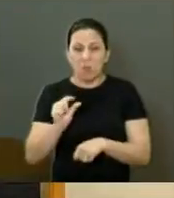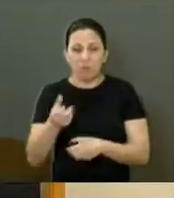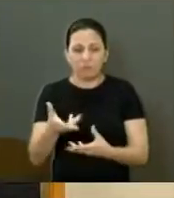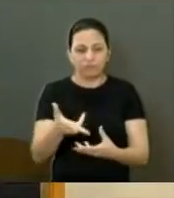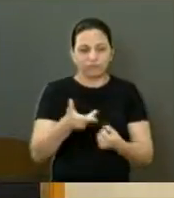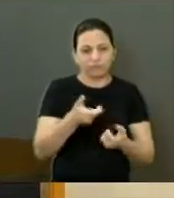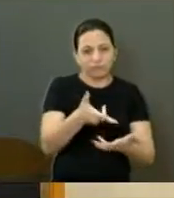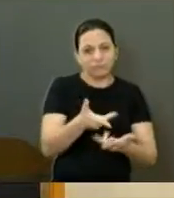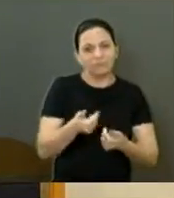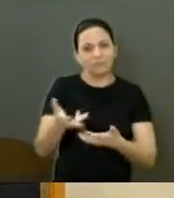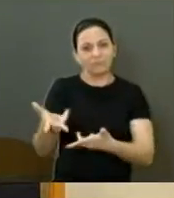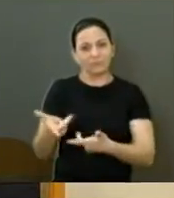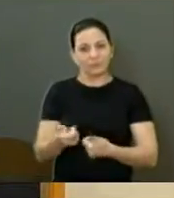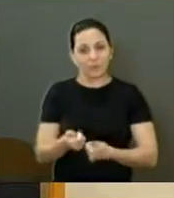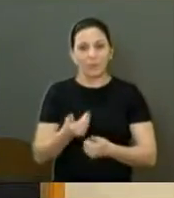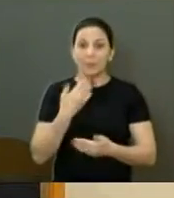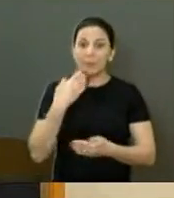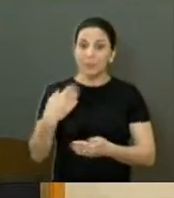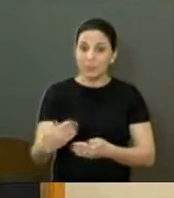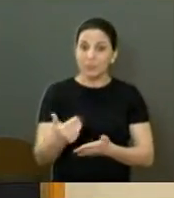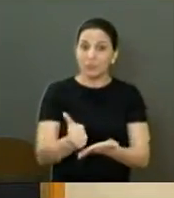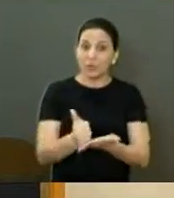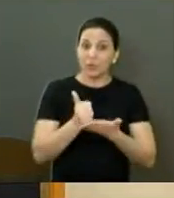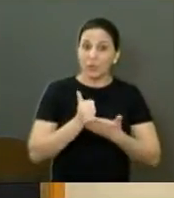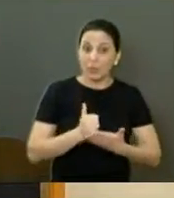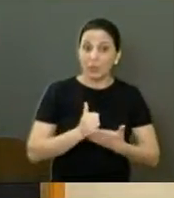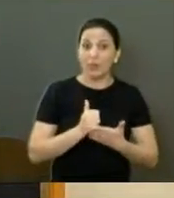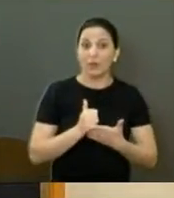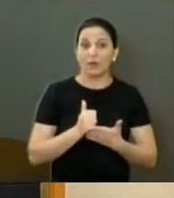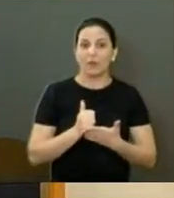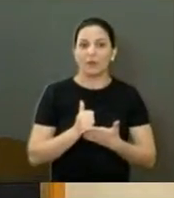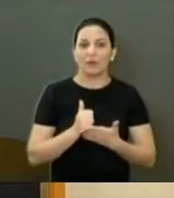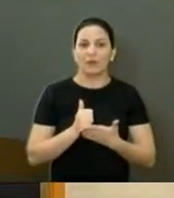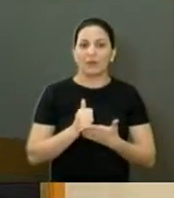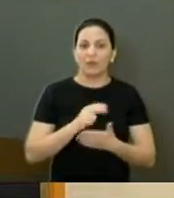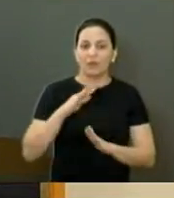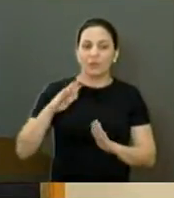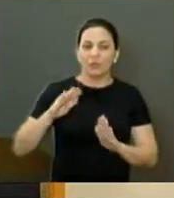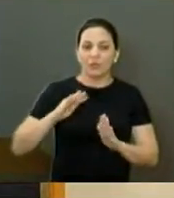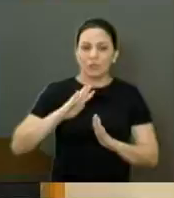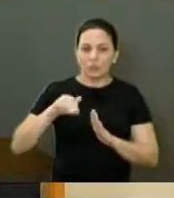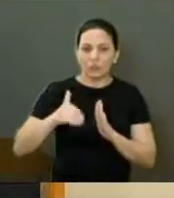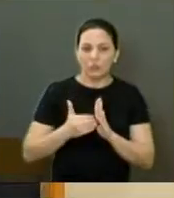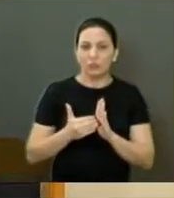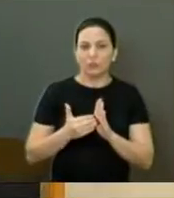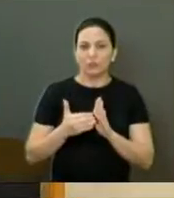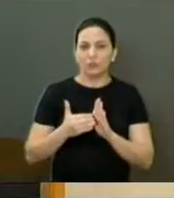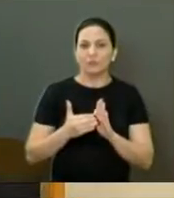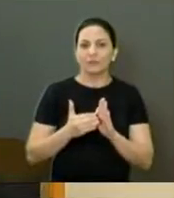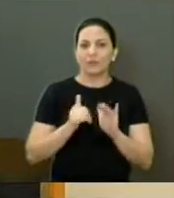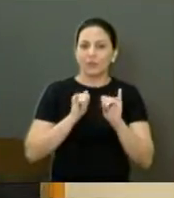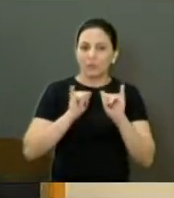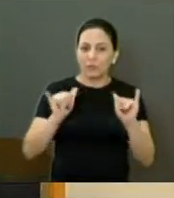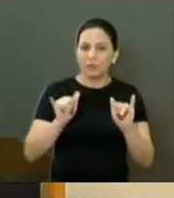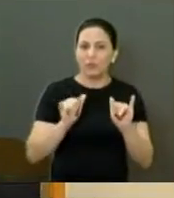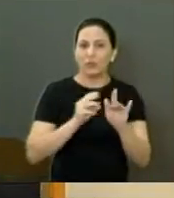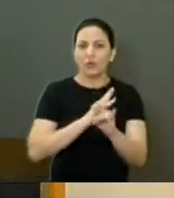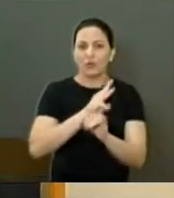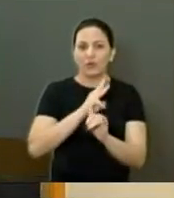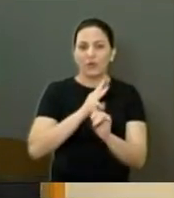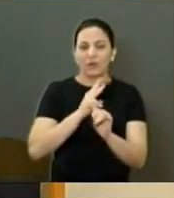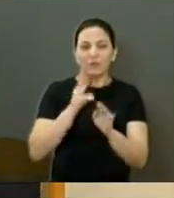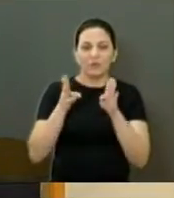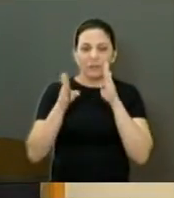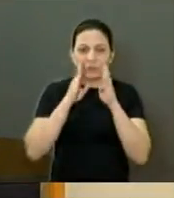acontecendo. Então, fica aí o nosso pedido da colaboração de todos. Mais informações, entre na página no